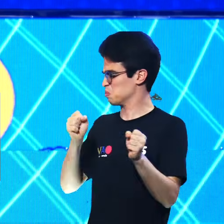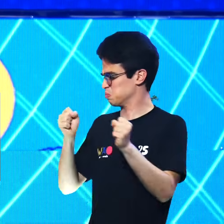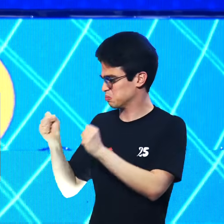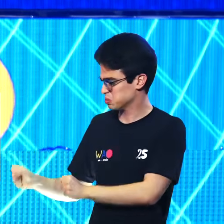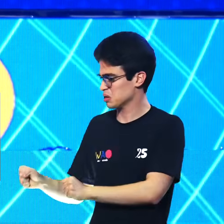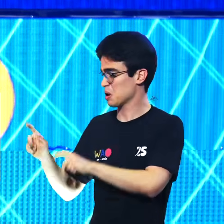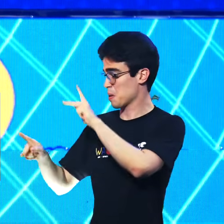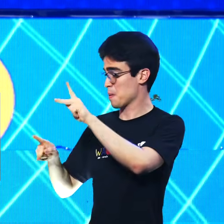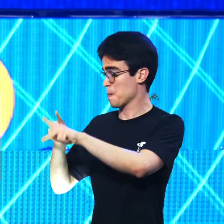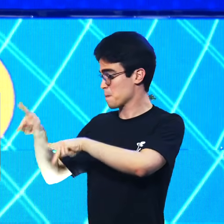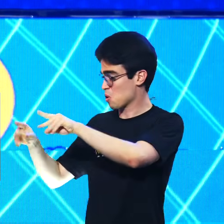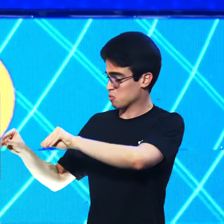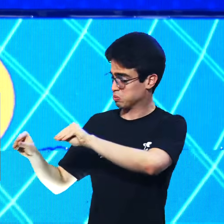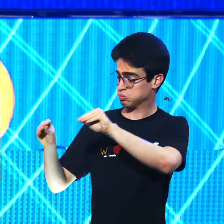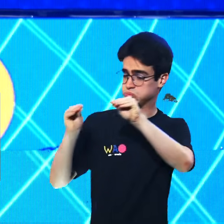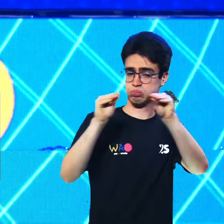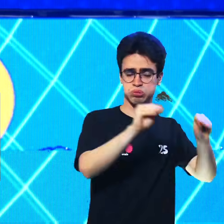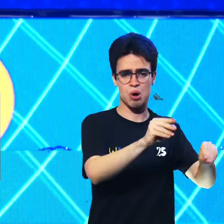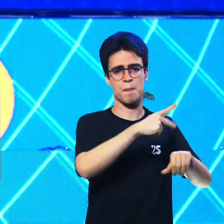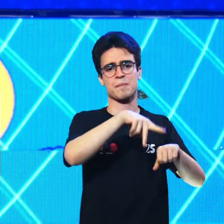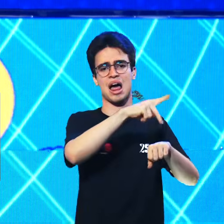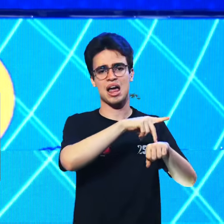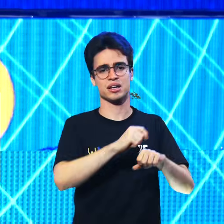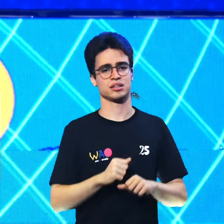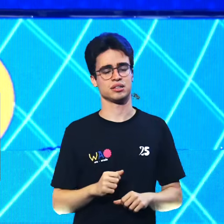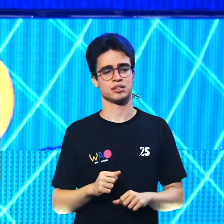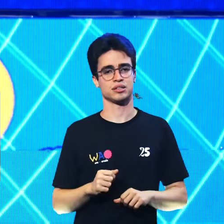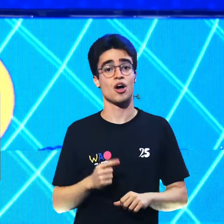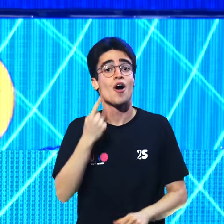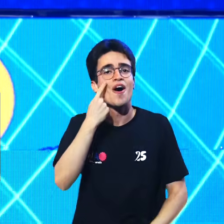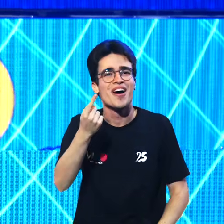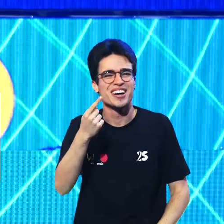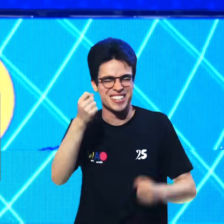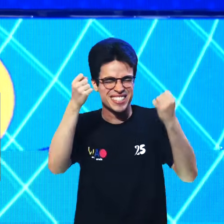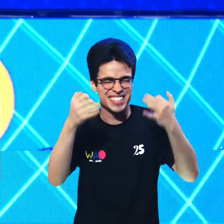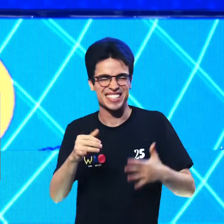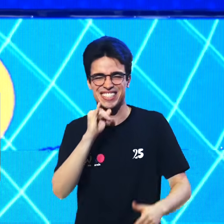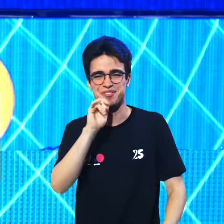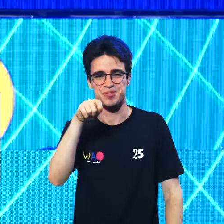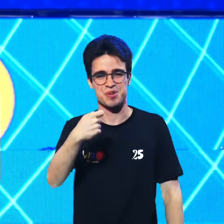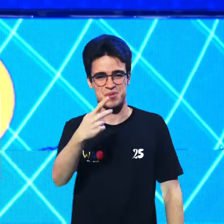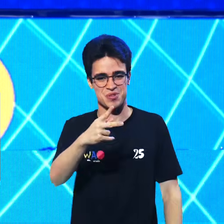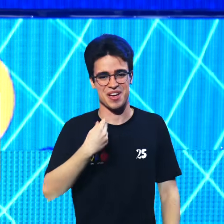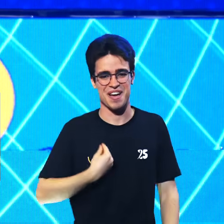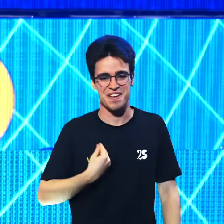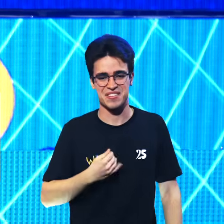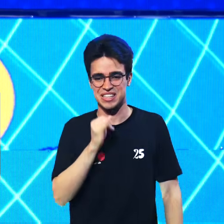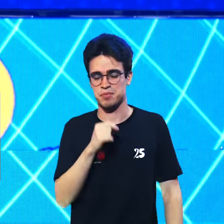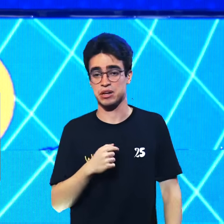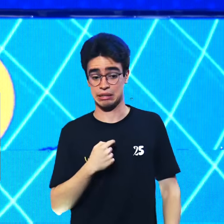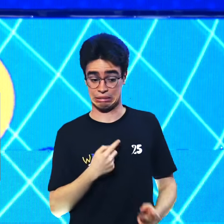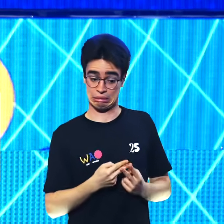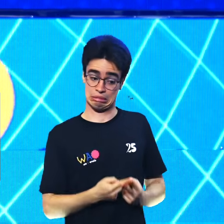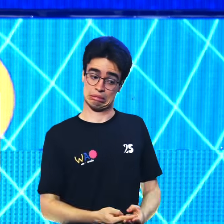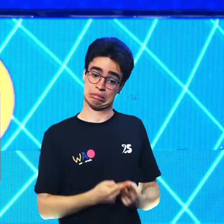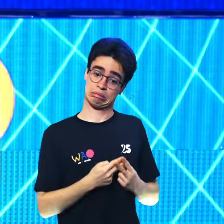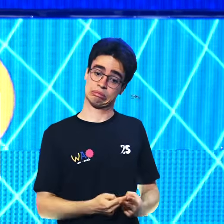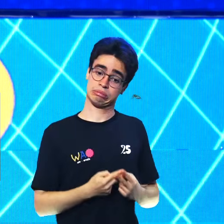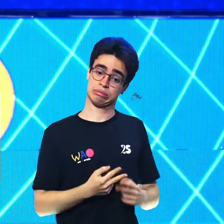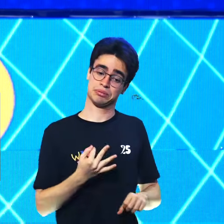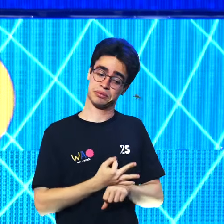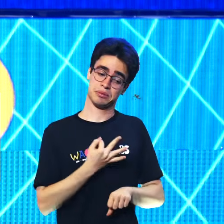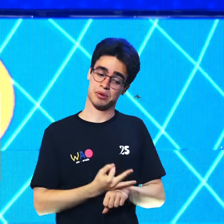e os aturou no deserto. Já pensou alguém falar sobre a sua vida? Na verdade, eu te aturei no